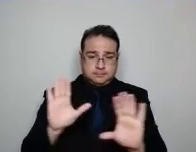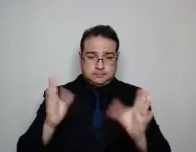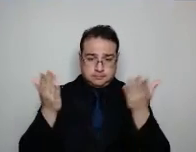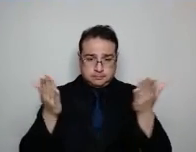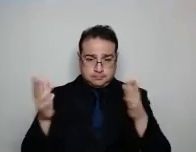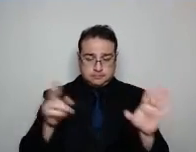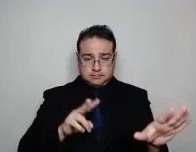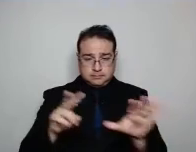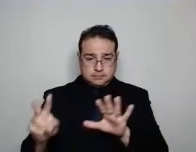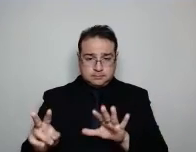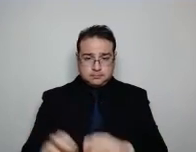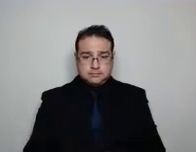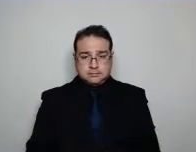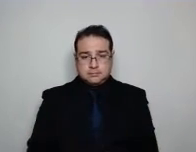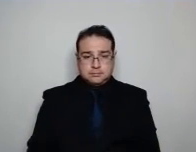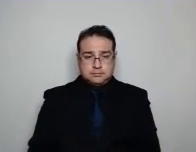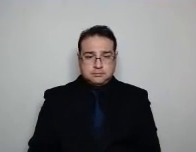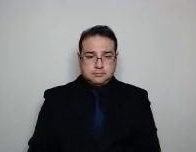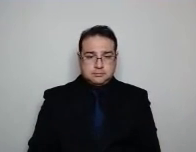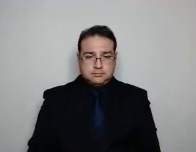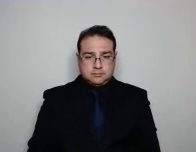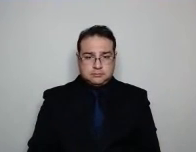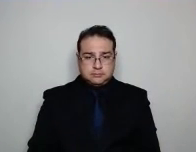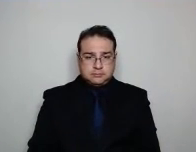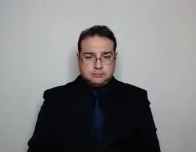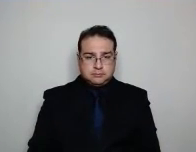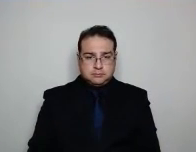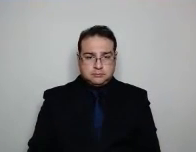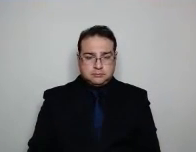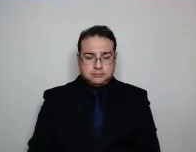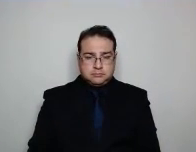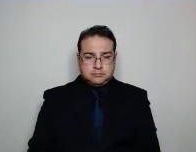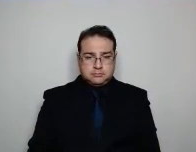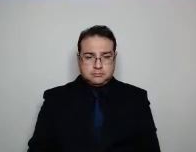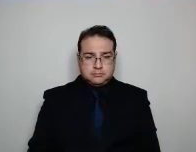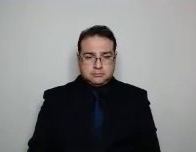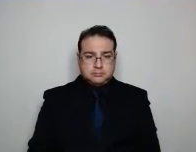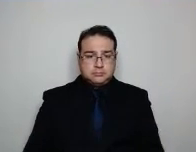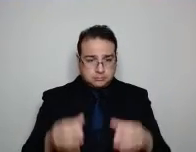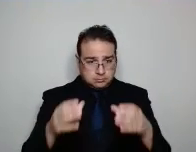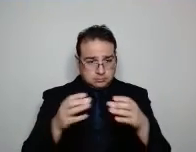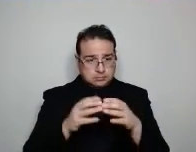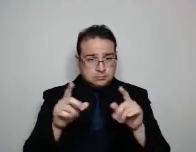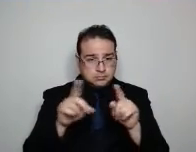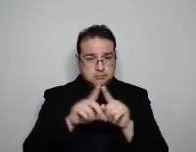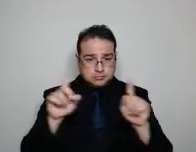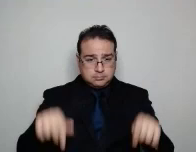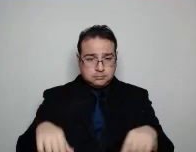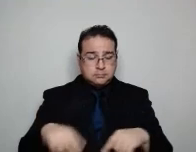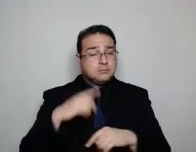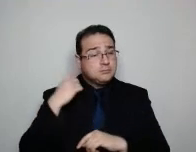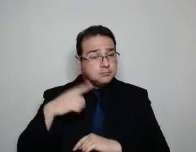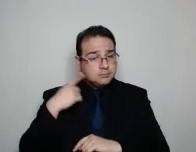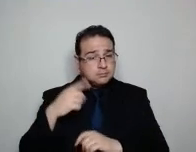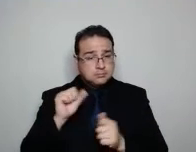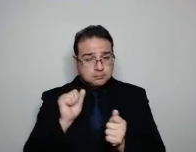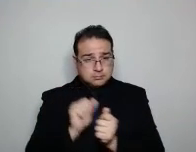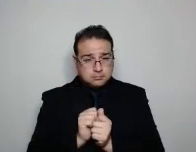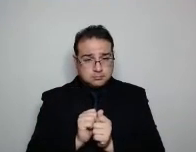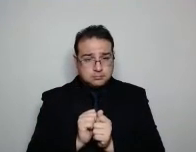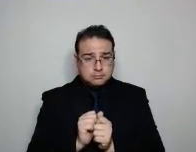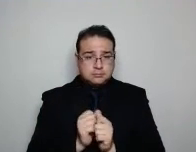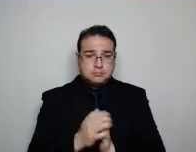semana. Então, os funcionários, os advogados que têm munos